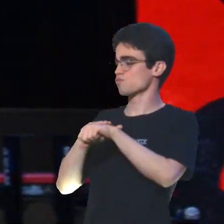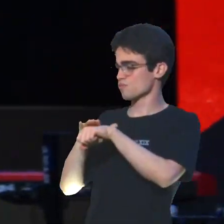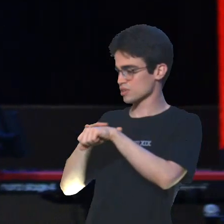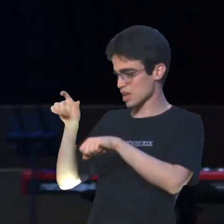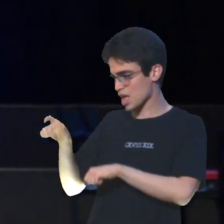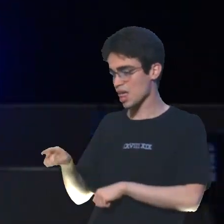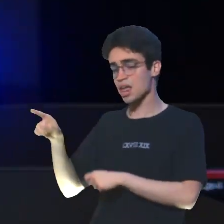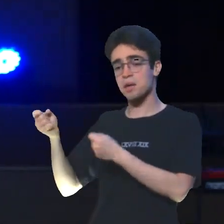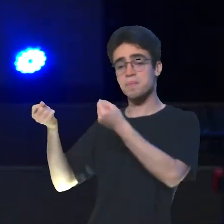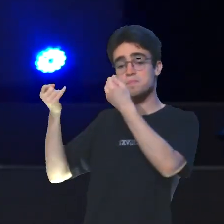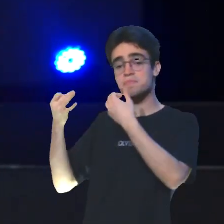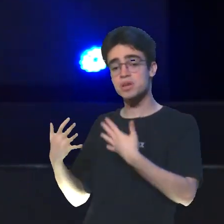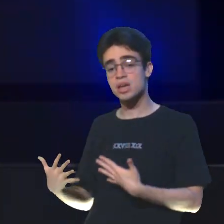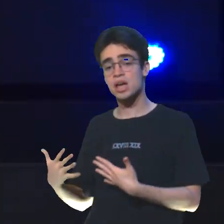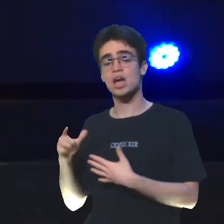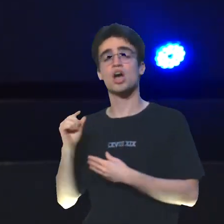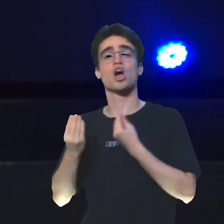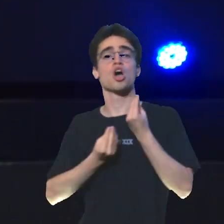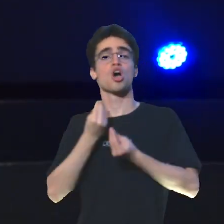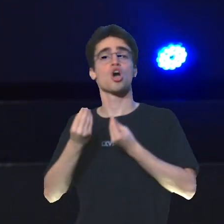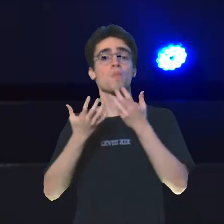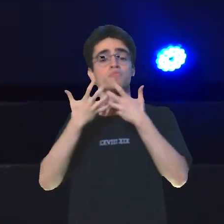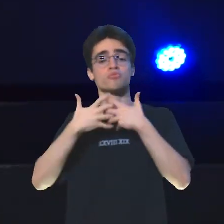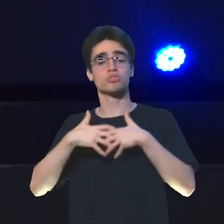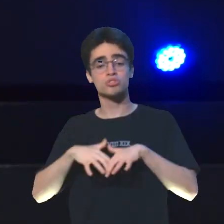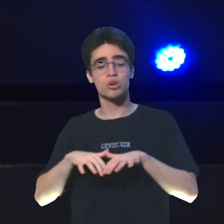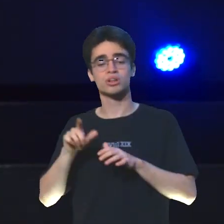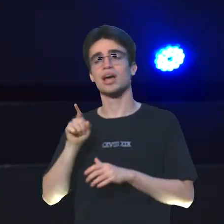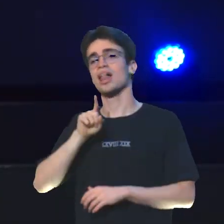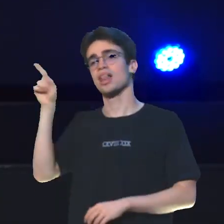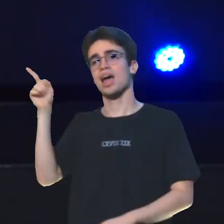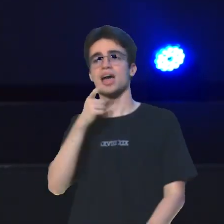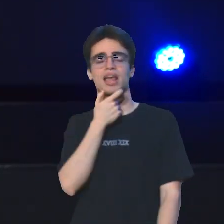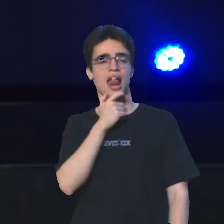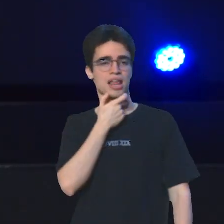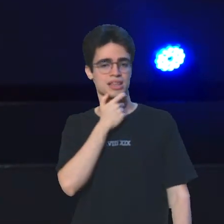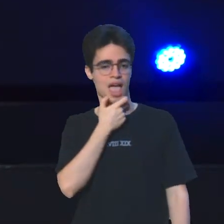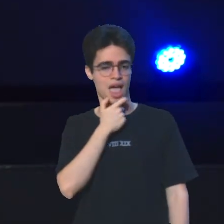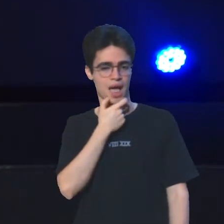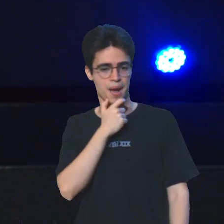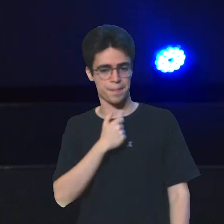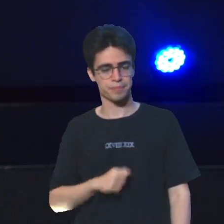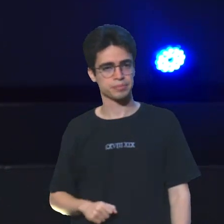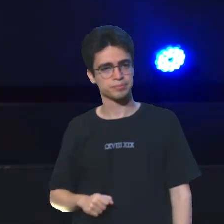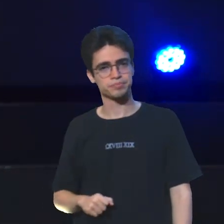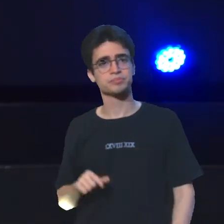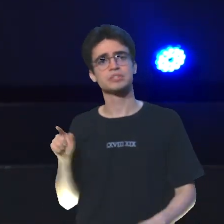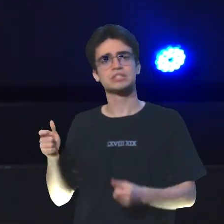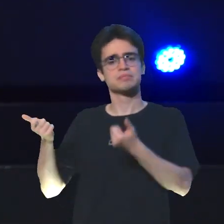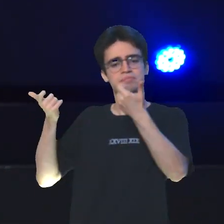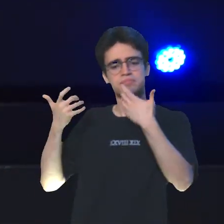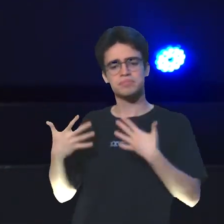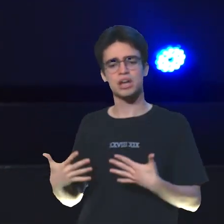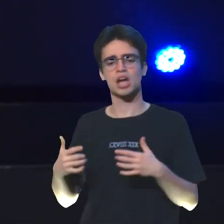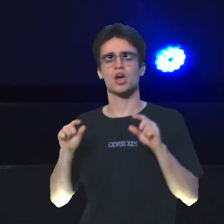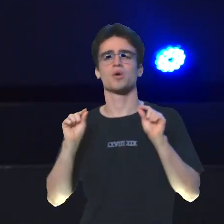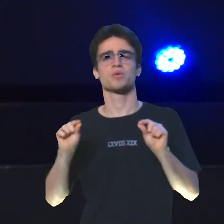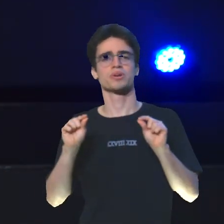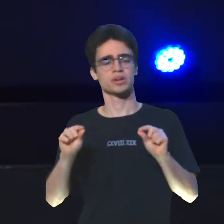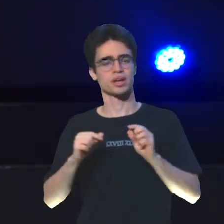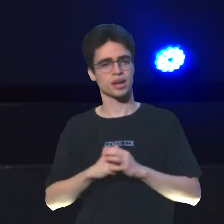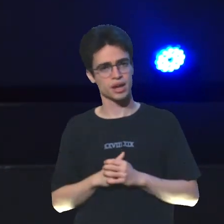estava explicando como funciona as coisas lá na Inglaterra. E ele estava falando que,